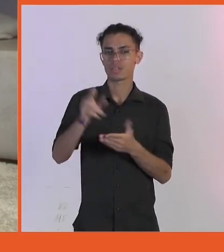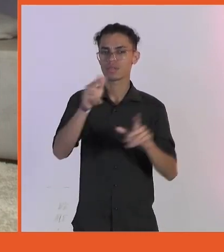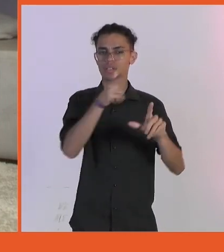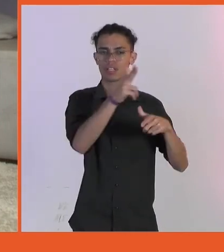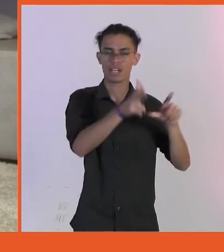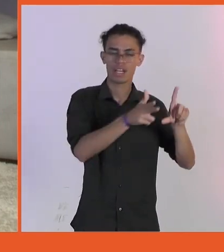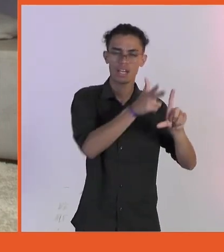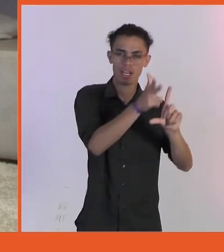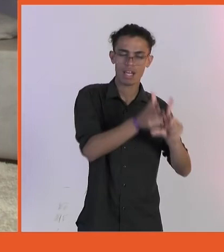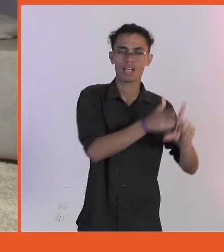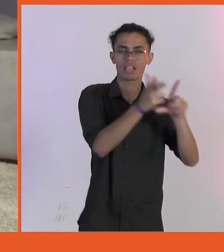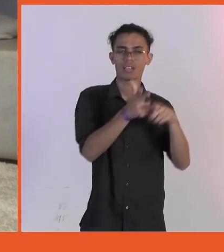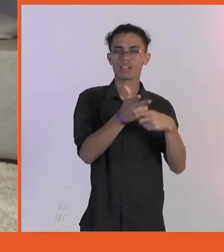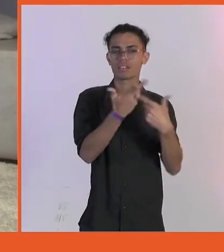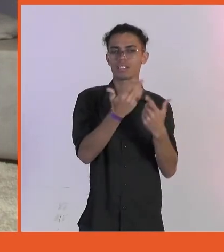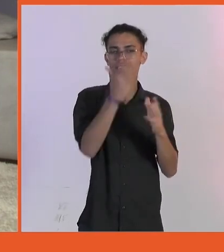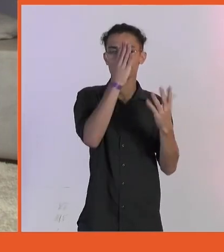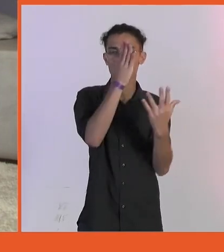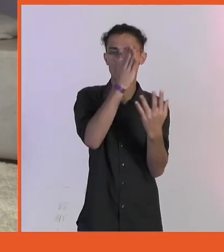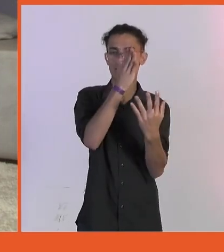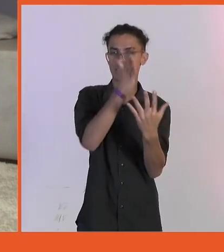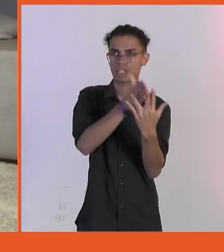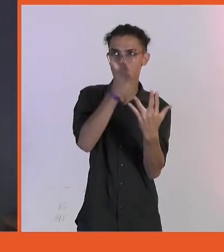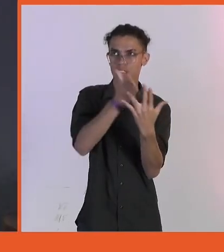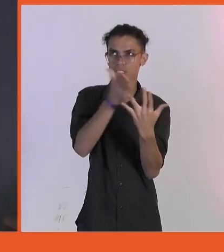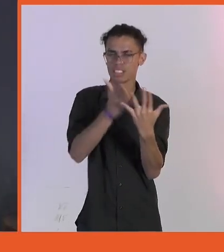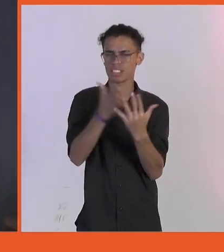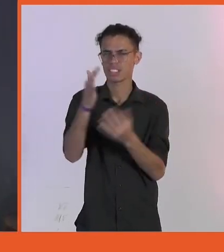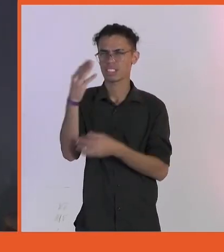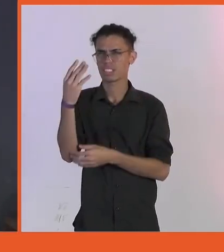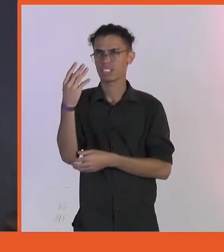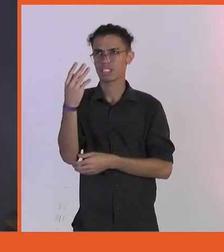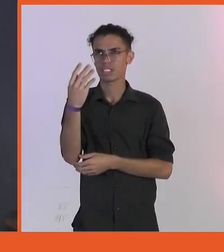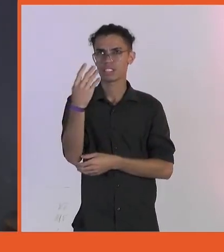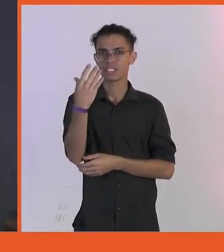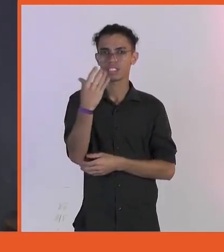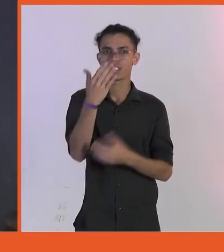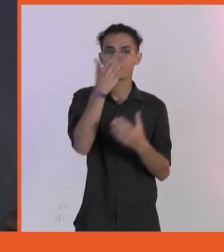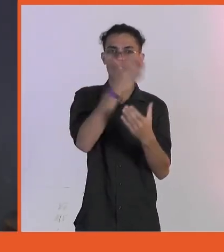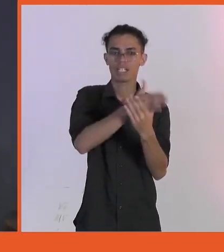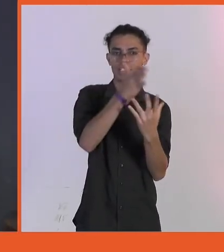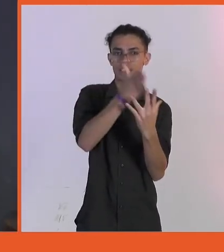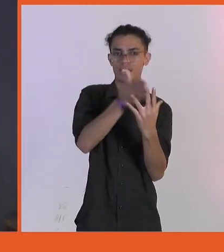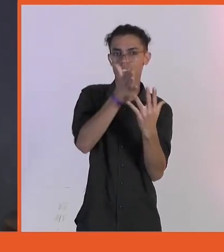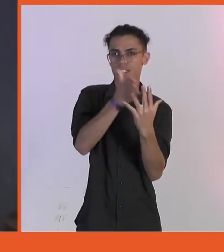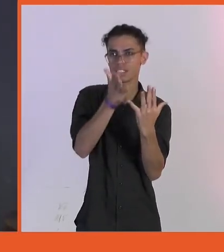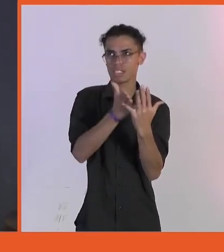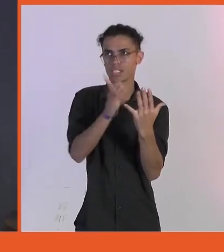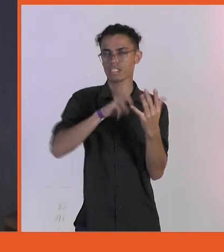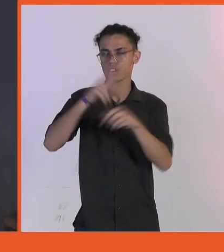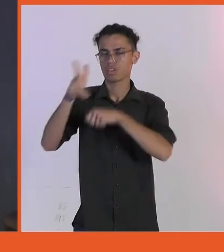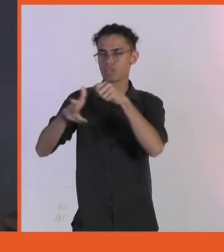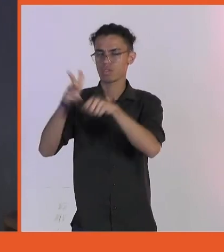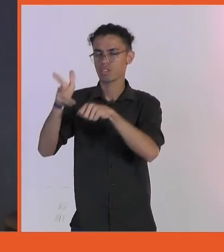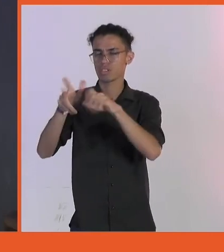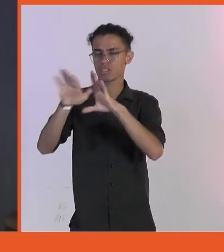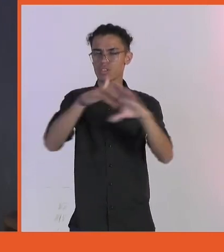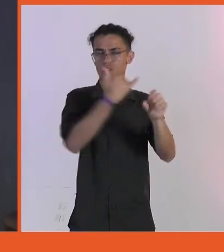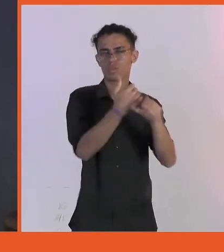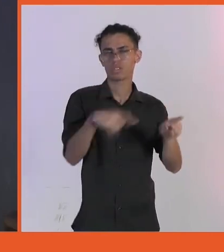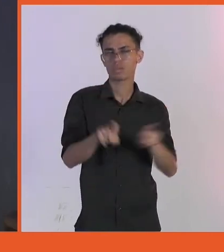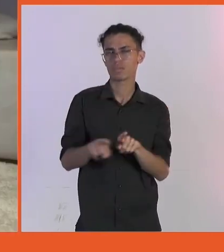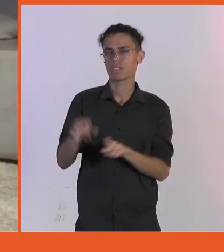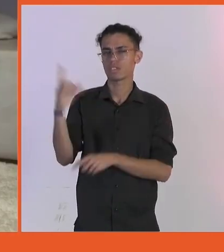ela em, sei lá, 3, 4, 5 cortes para o YouTube, e quebro em 3, 4, 5, 6, 7, 10 mini cortes pro